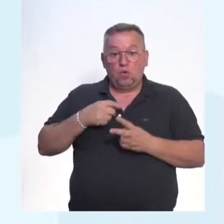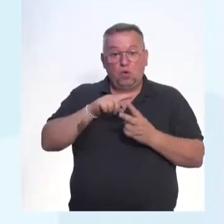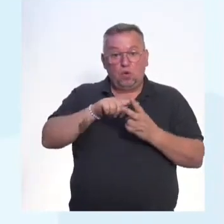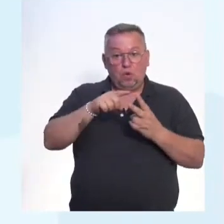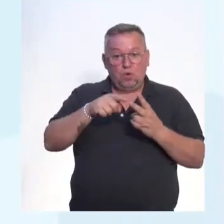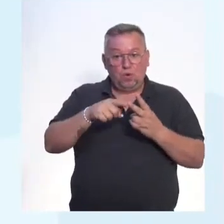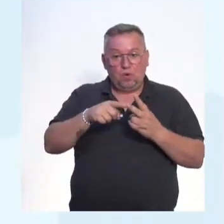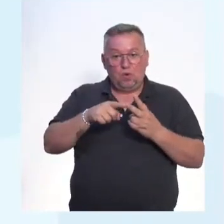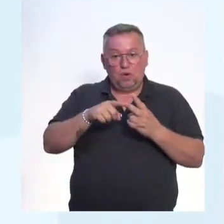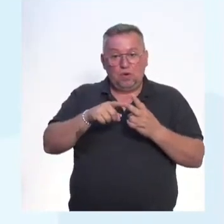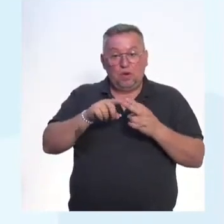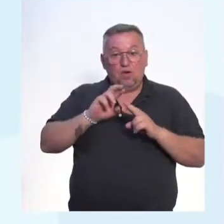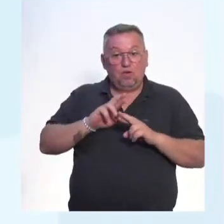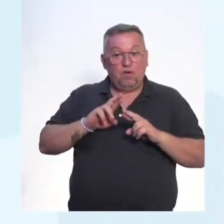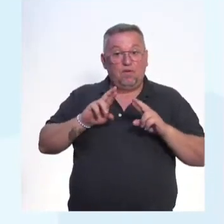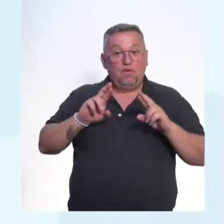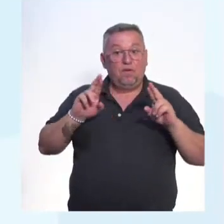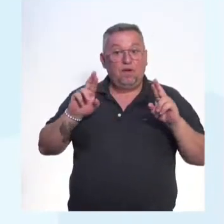2 algarismos